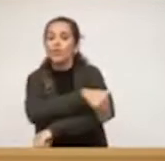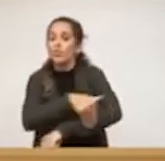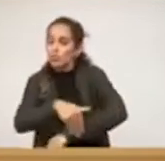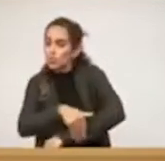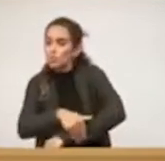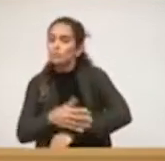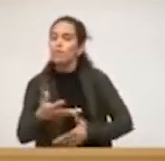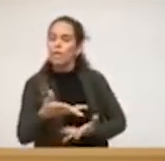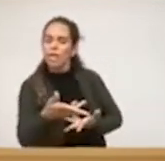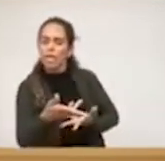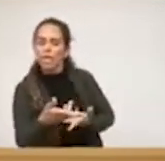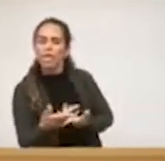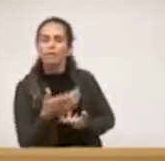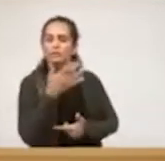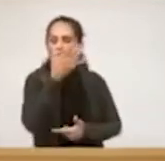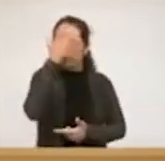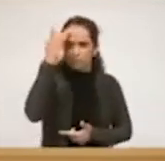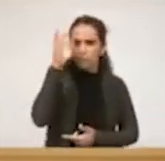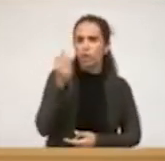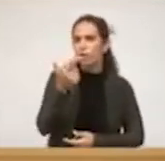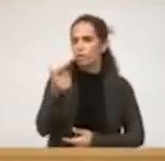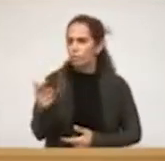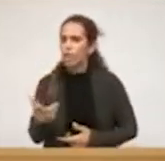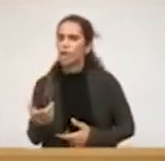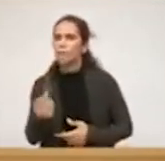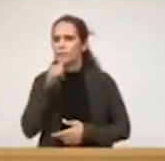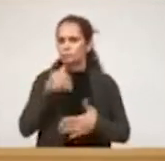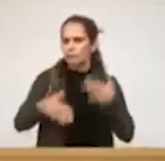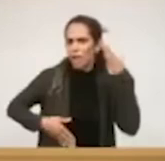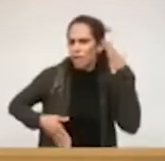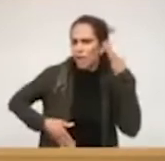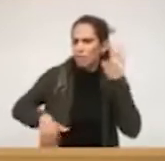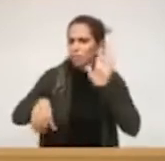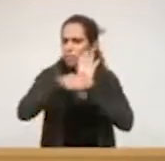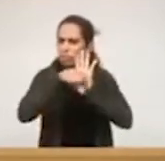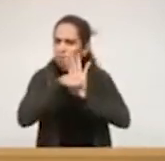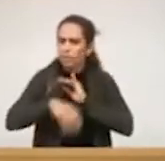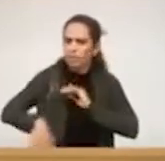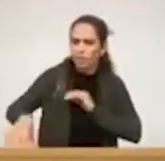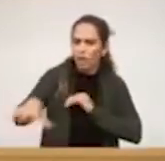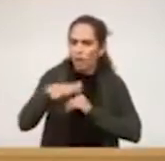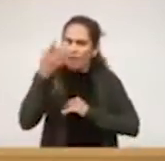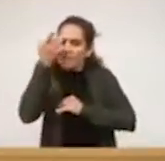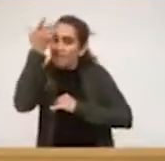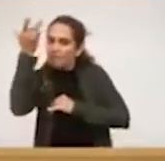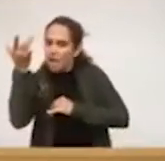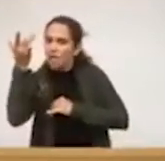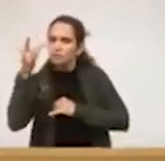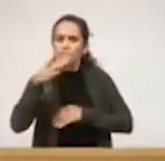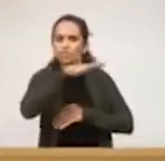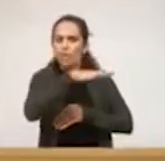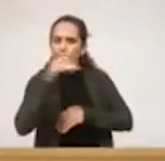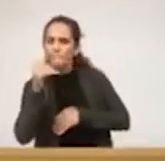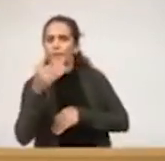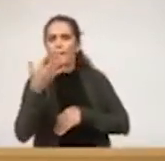assediado por aqueles que não tem o que fazer o mundo do crime é muito mais fácil de trazer a